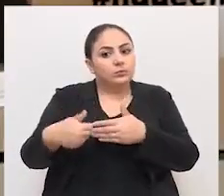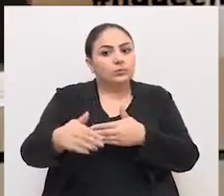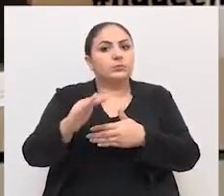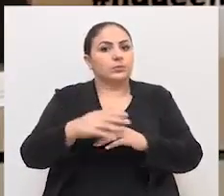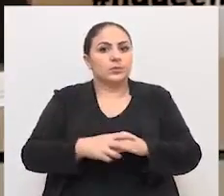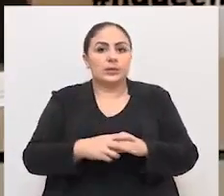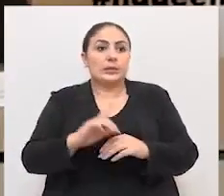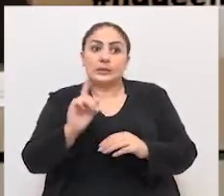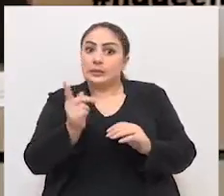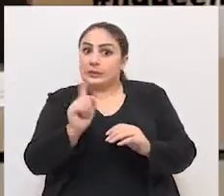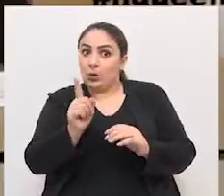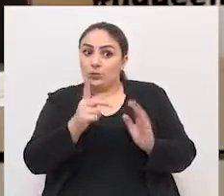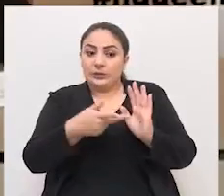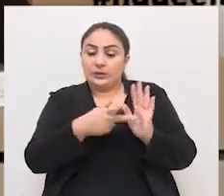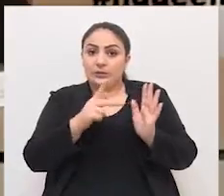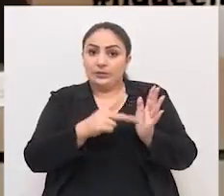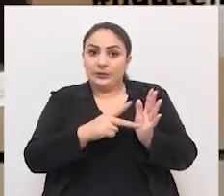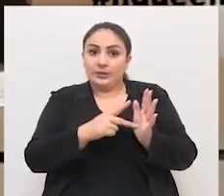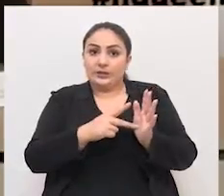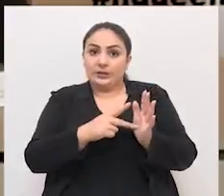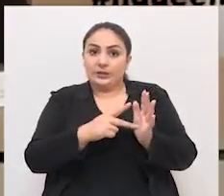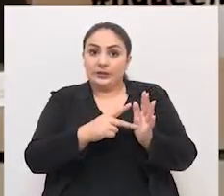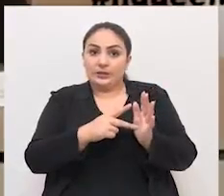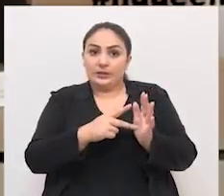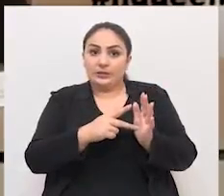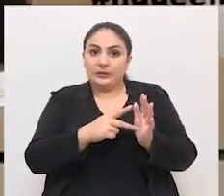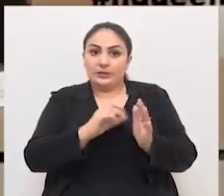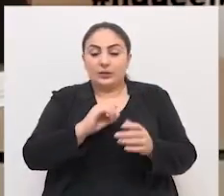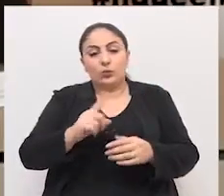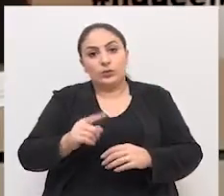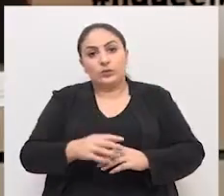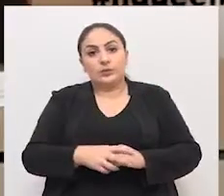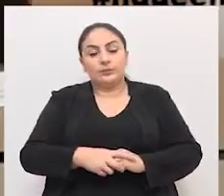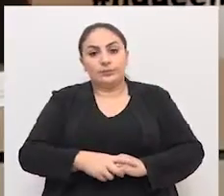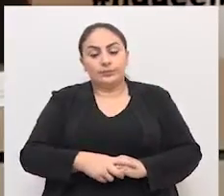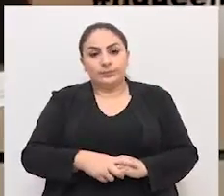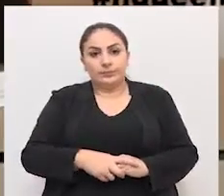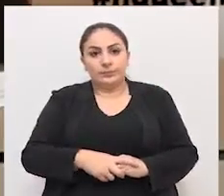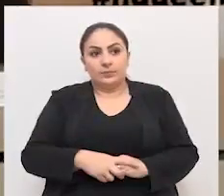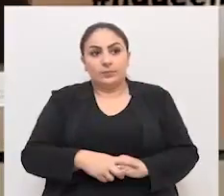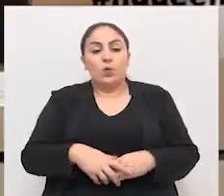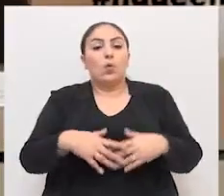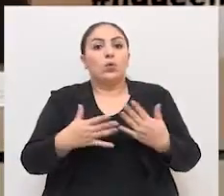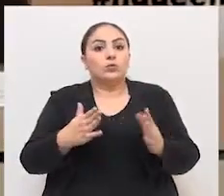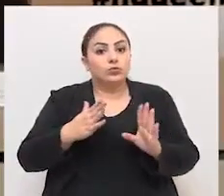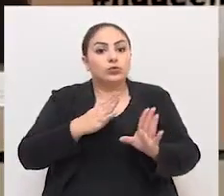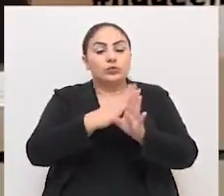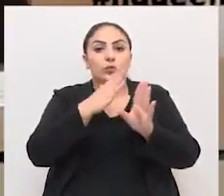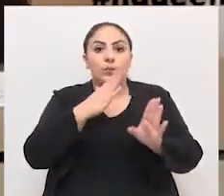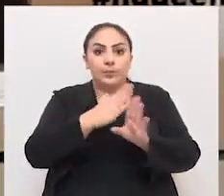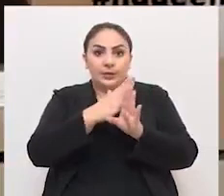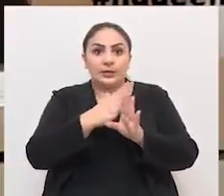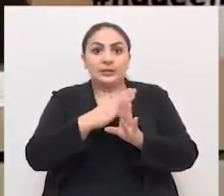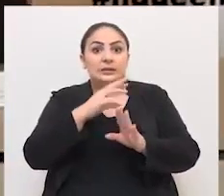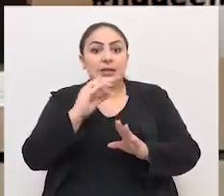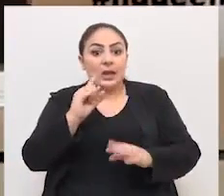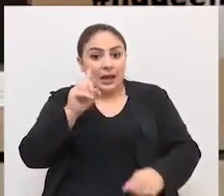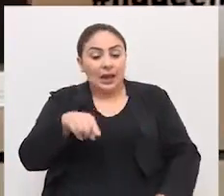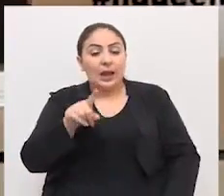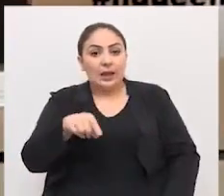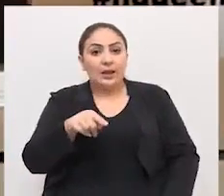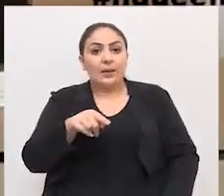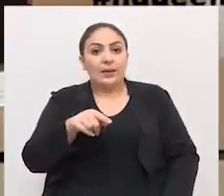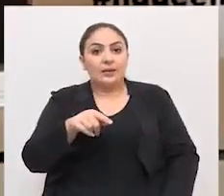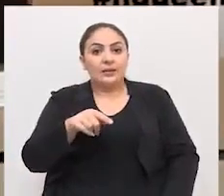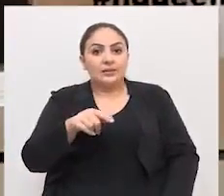Poderá. Não é sine qua non. O diagnóstico